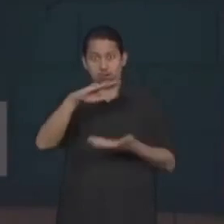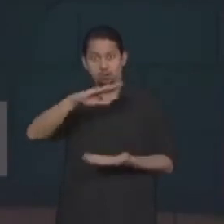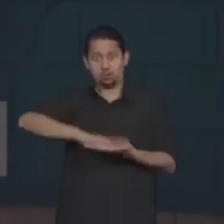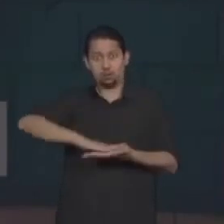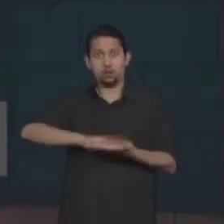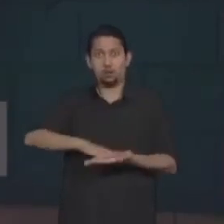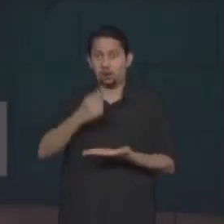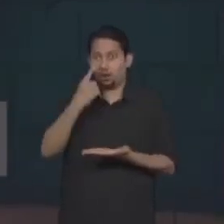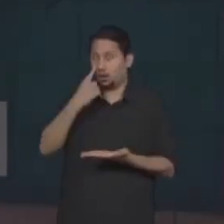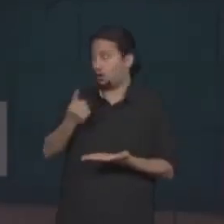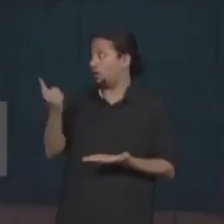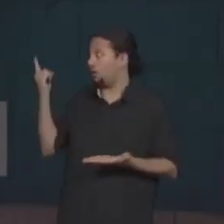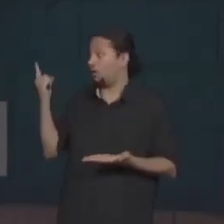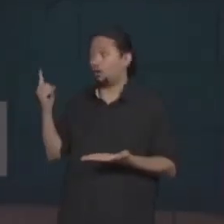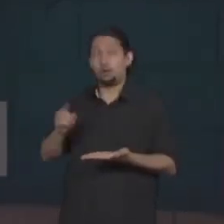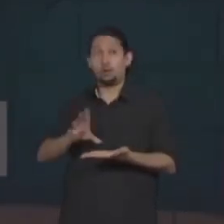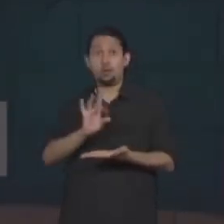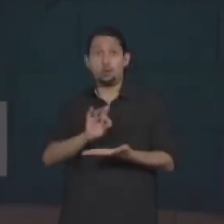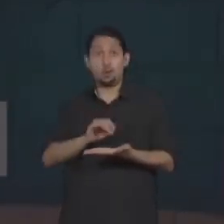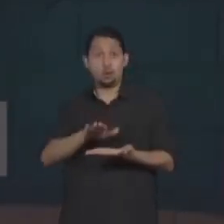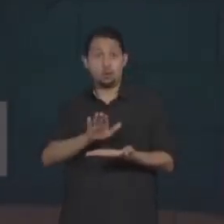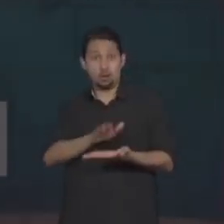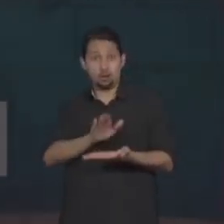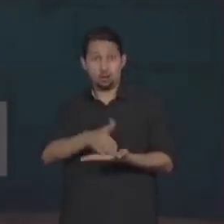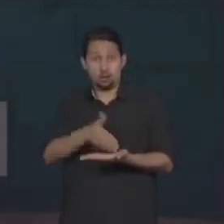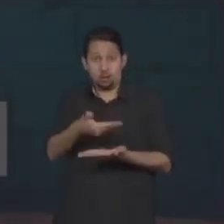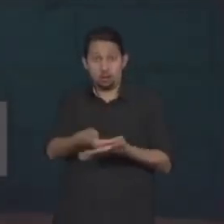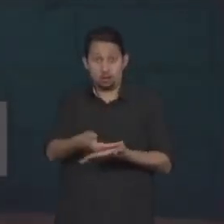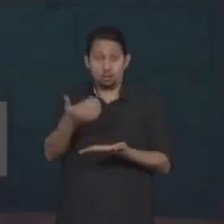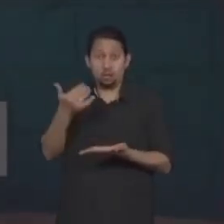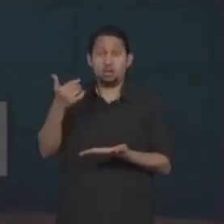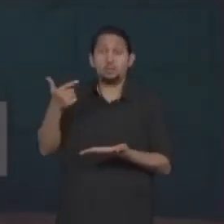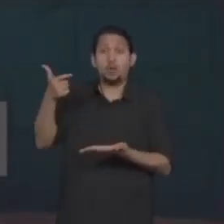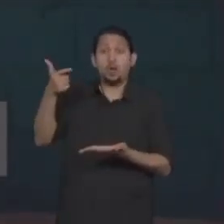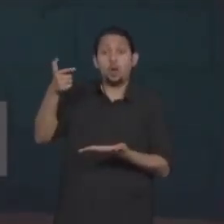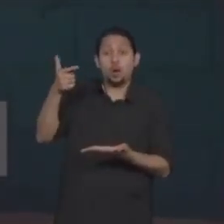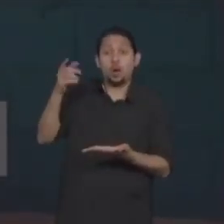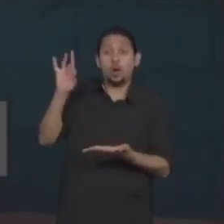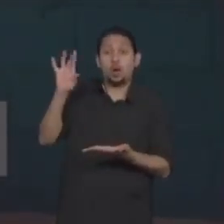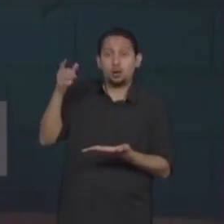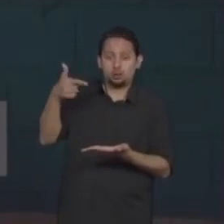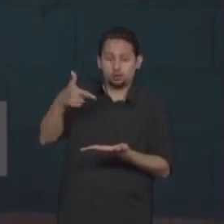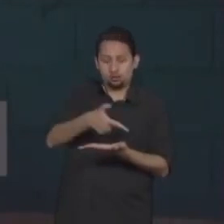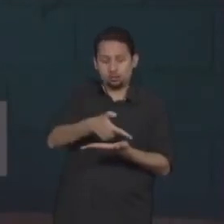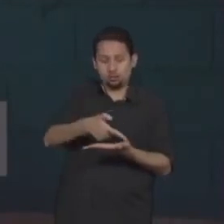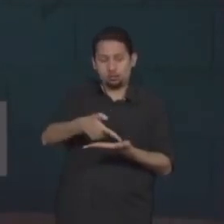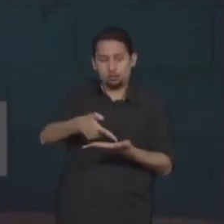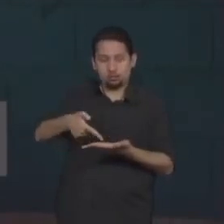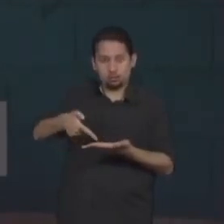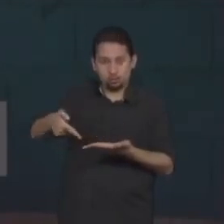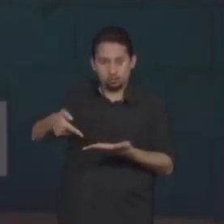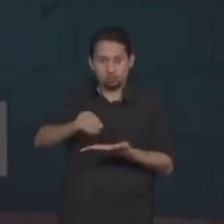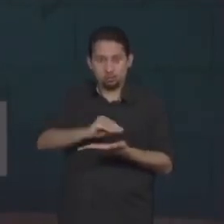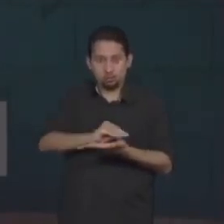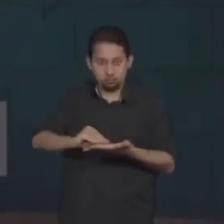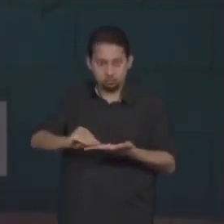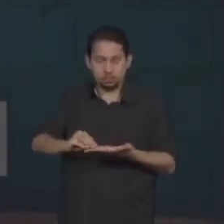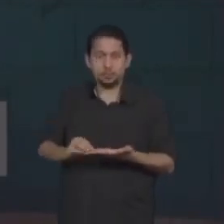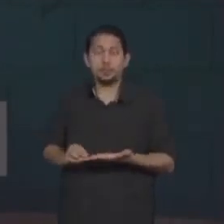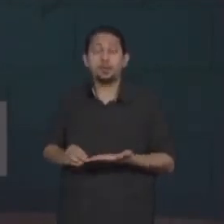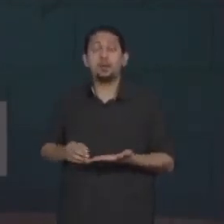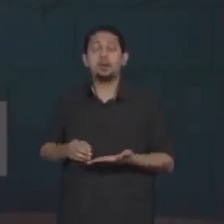com cola quente nessa posição. O motor eu vou ter que colocar